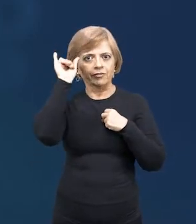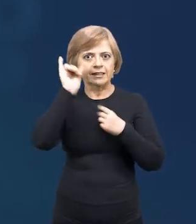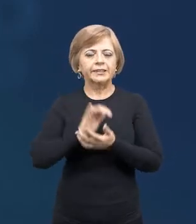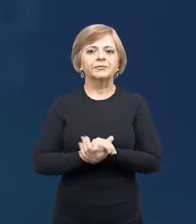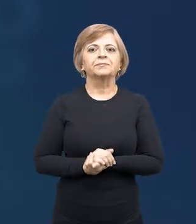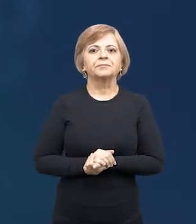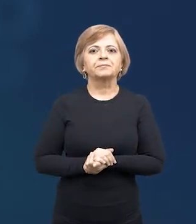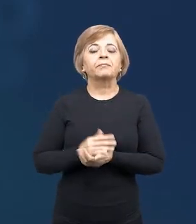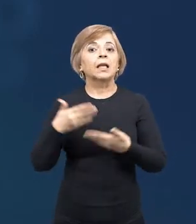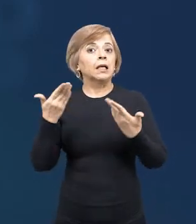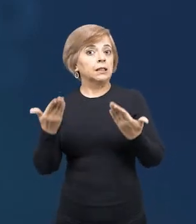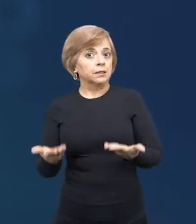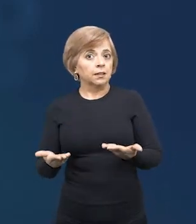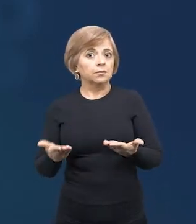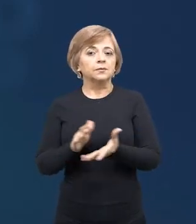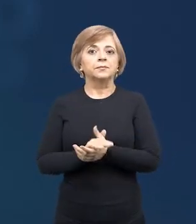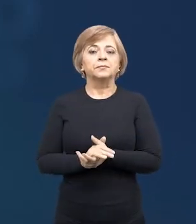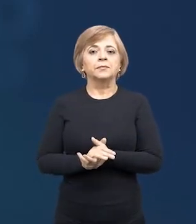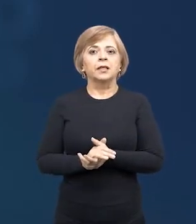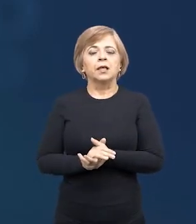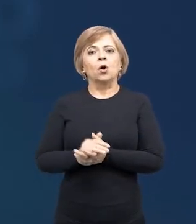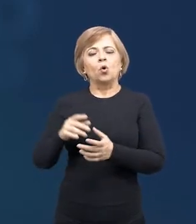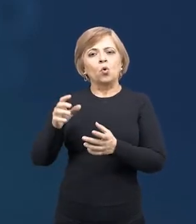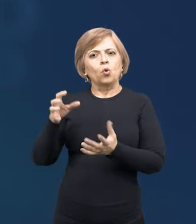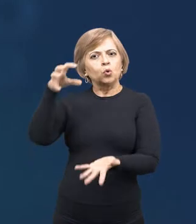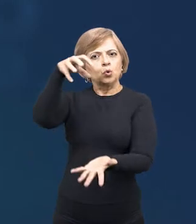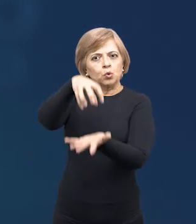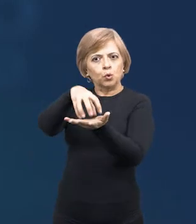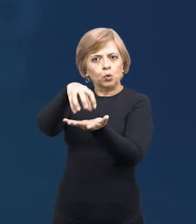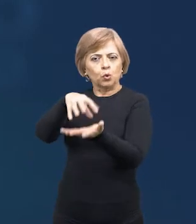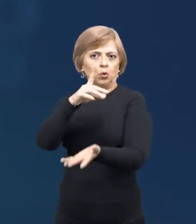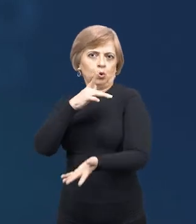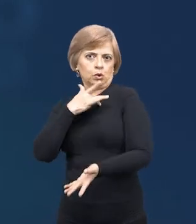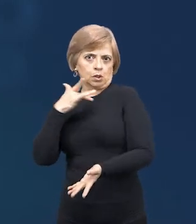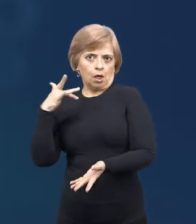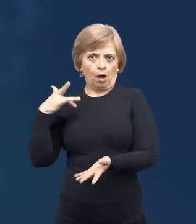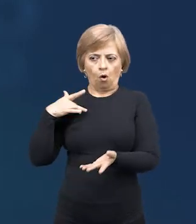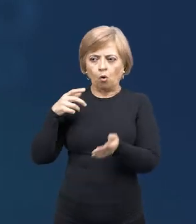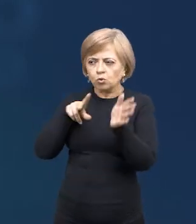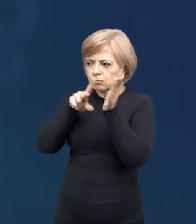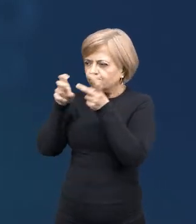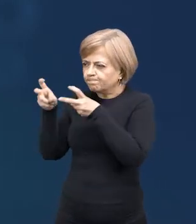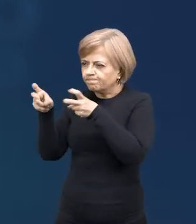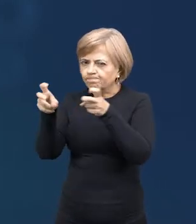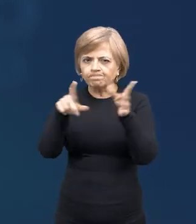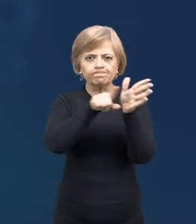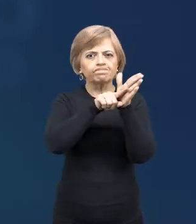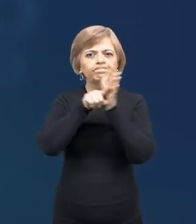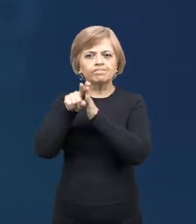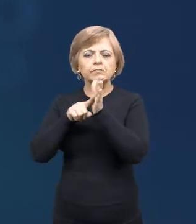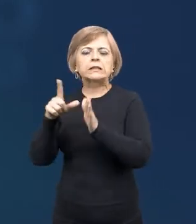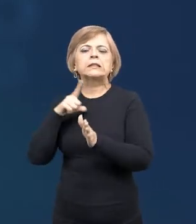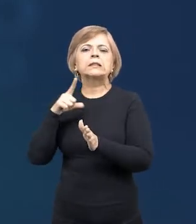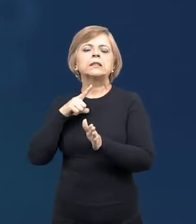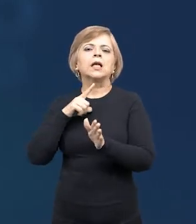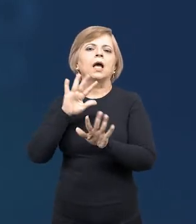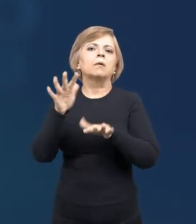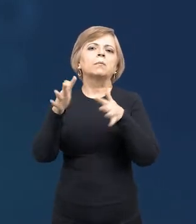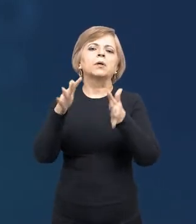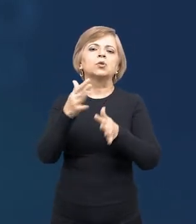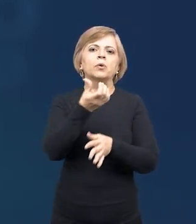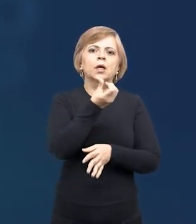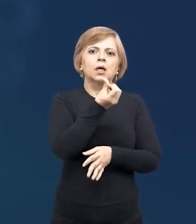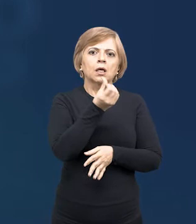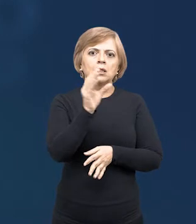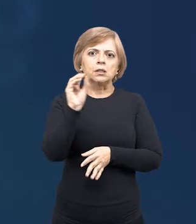segundo o levantamento do Núcleo de Saúde, nós temos cerca de